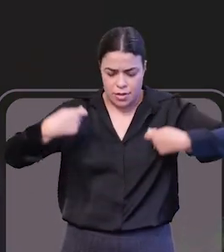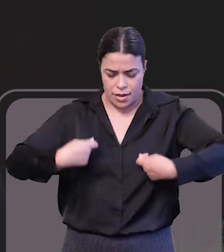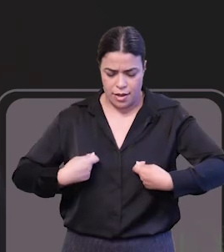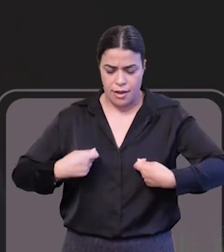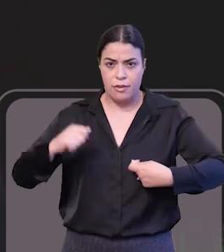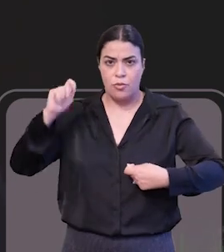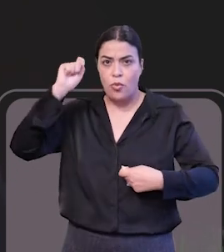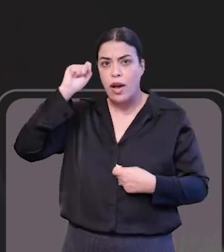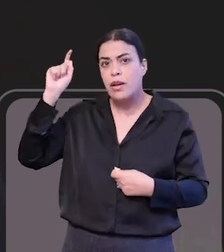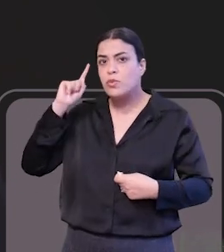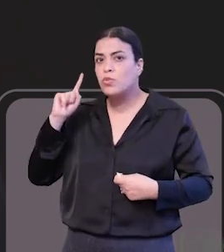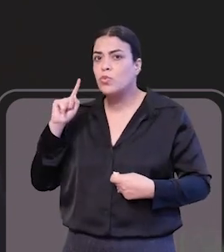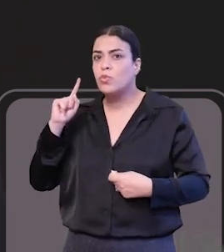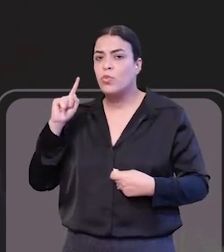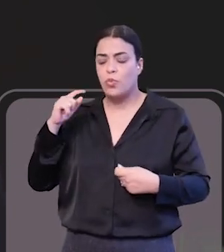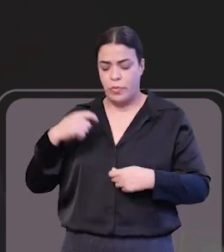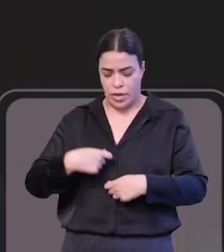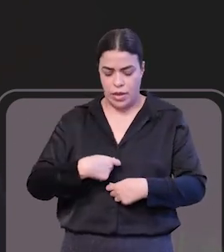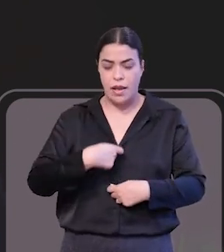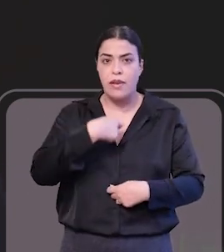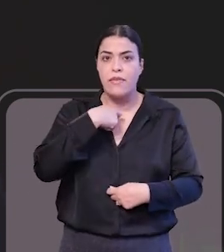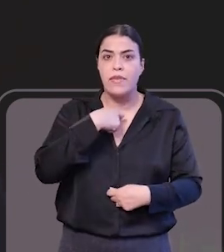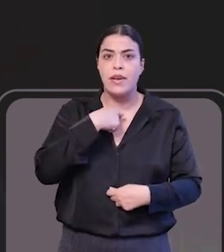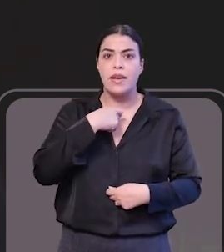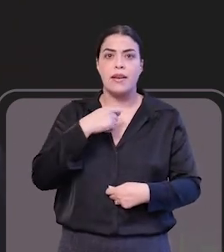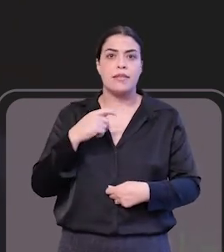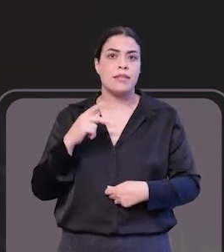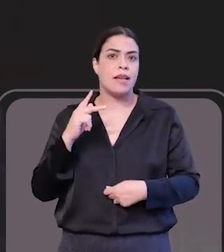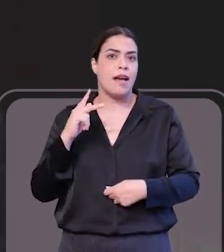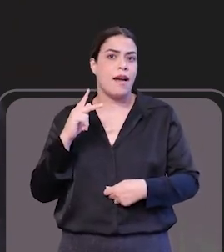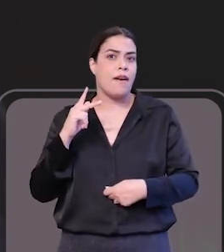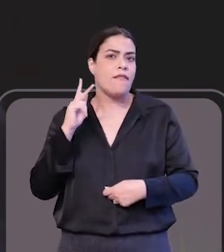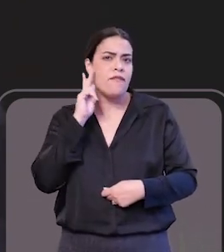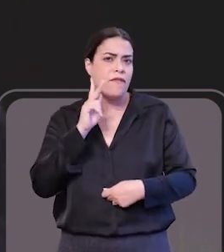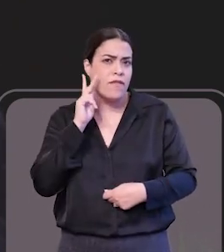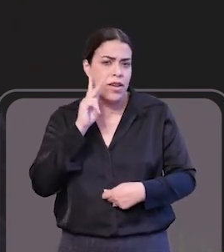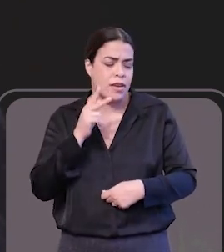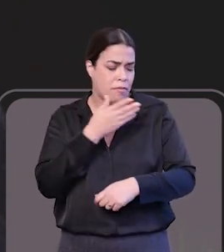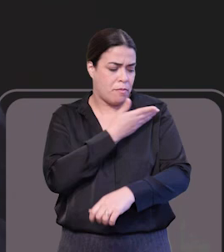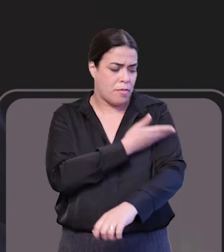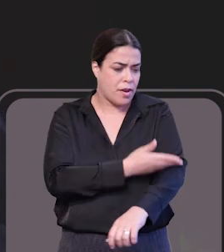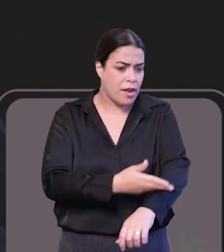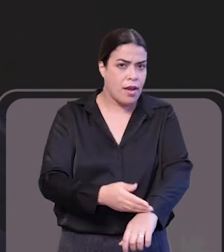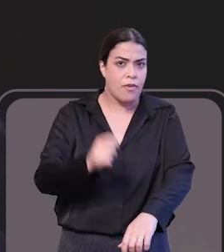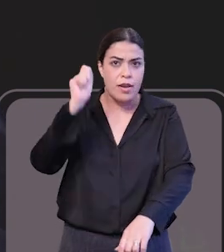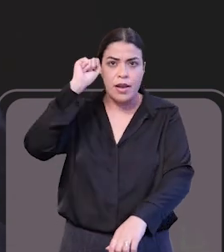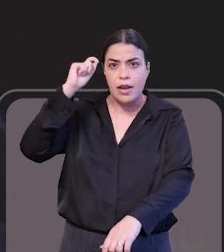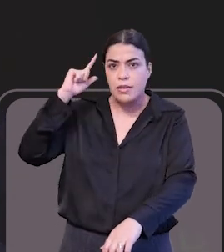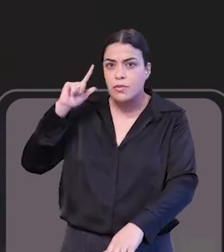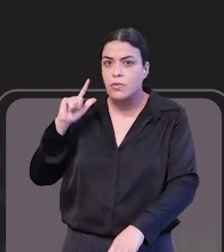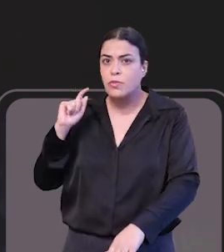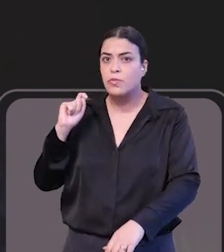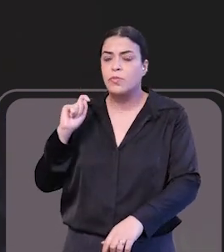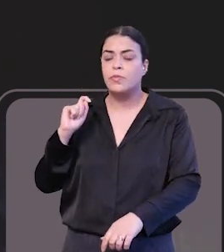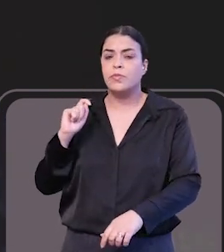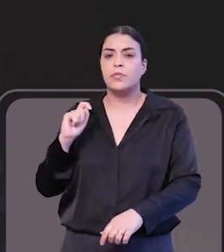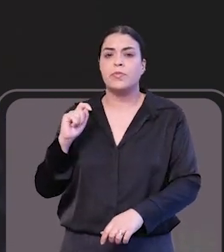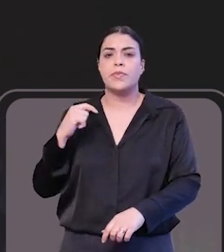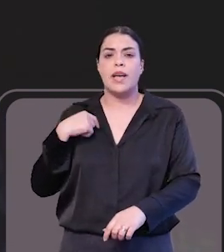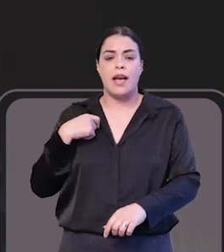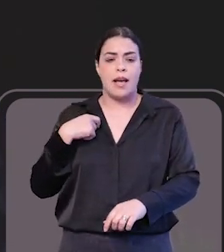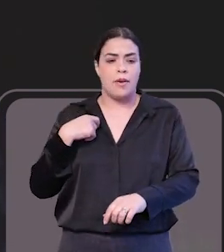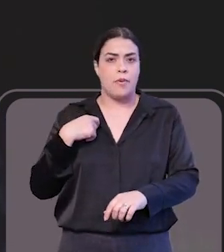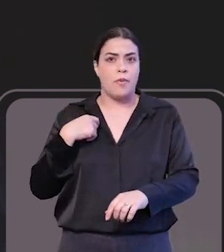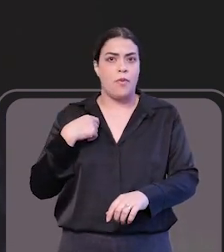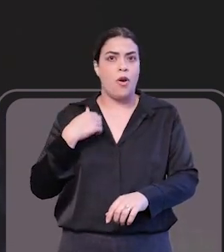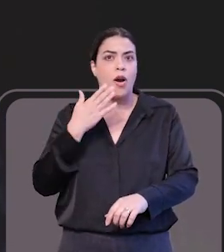um terno de cor azul com gravata vinho com branco e azul